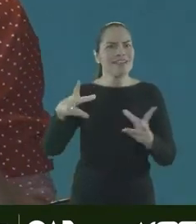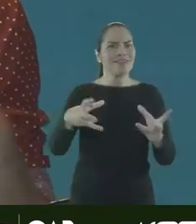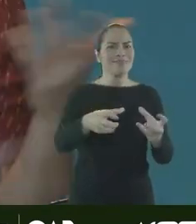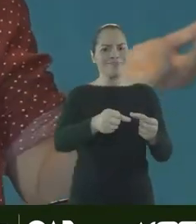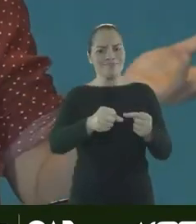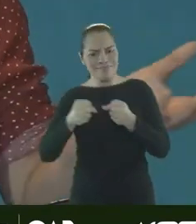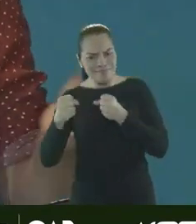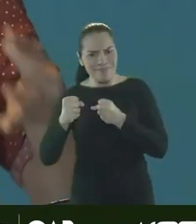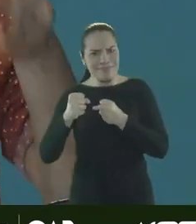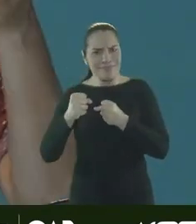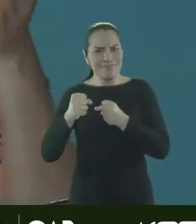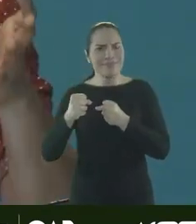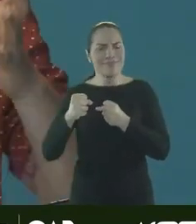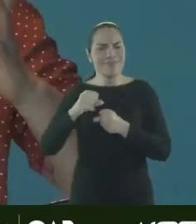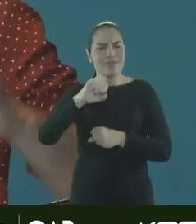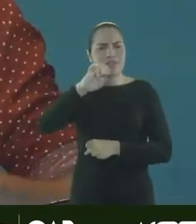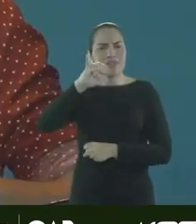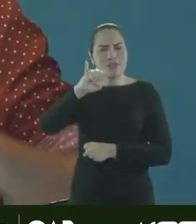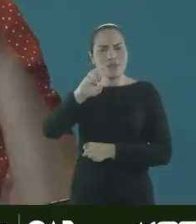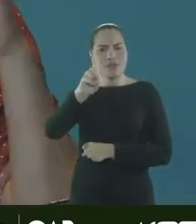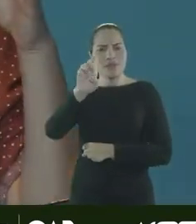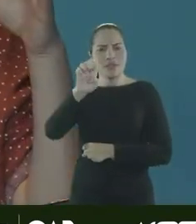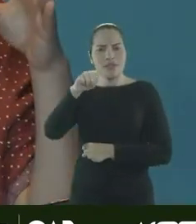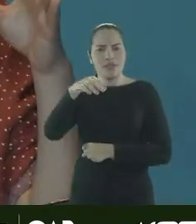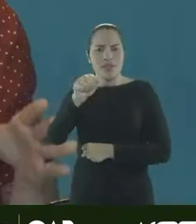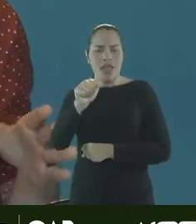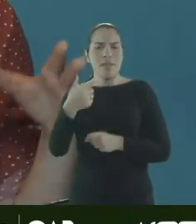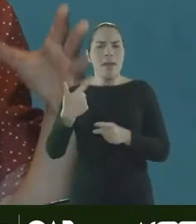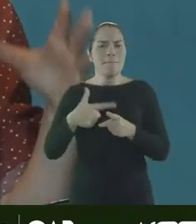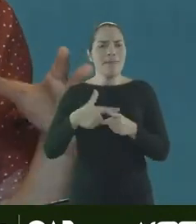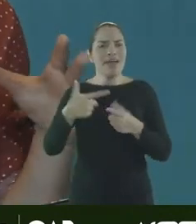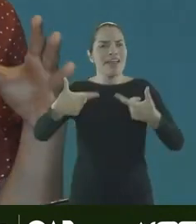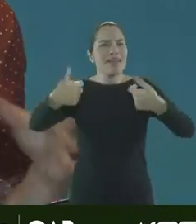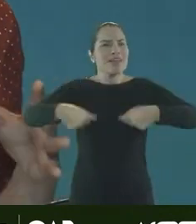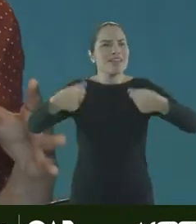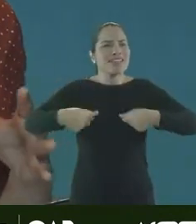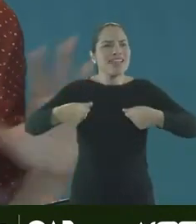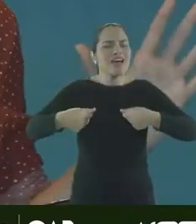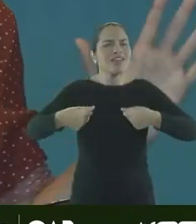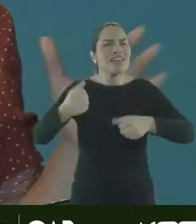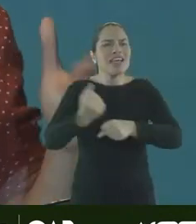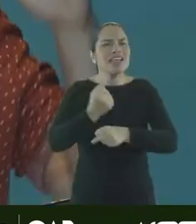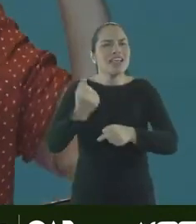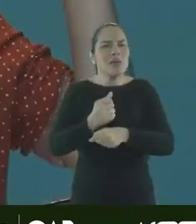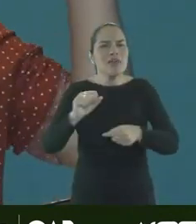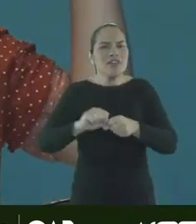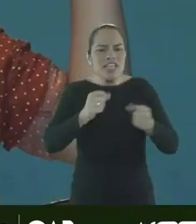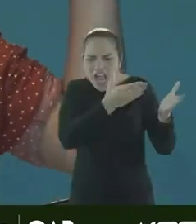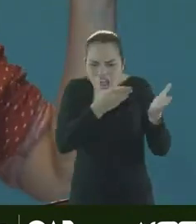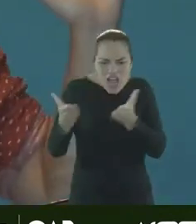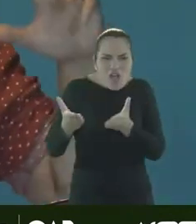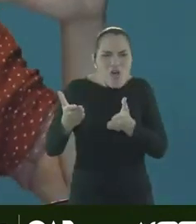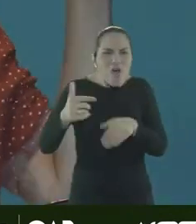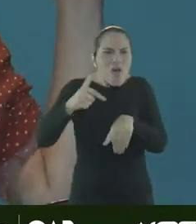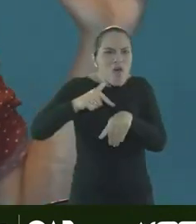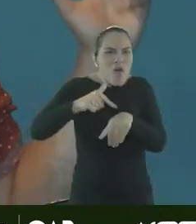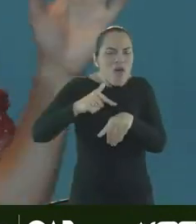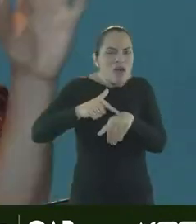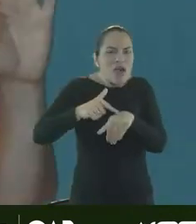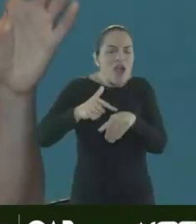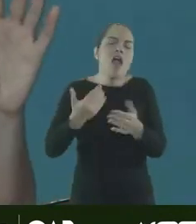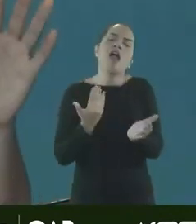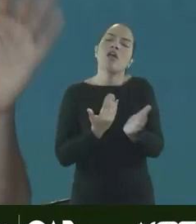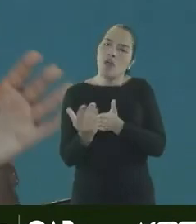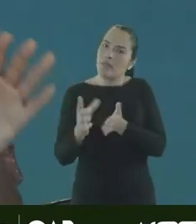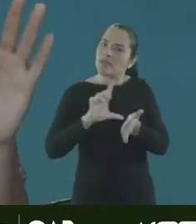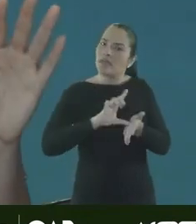explica porque eles precisavam que a obra fosse feita agora nesse minuto quando na verdade deveria ter começado inclusive antes